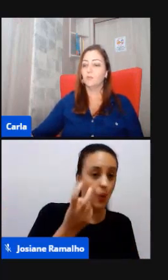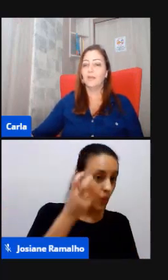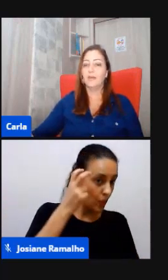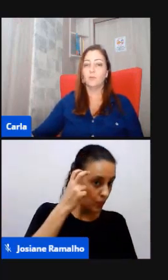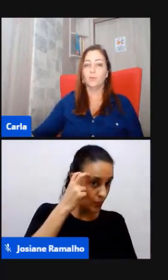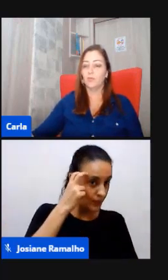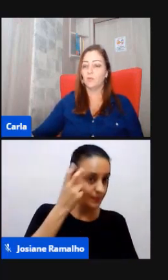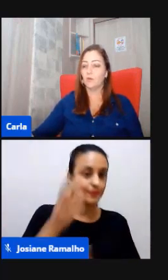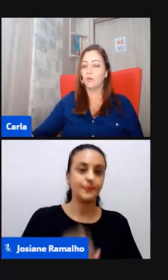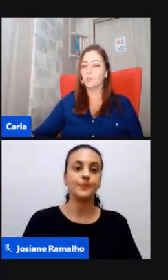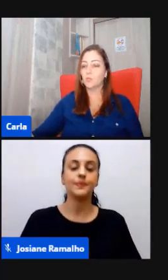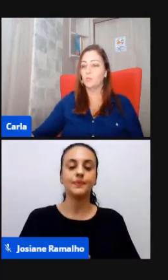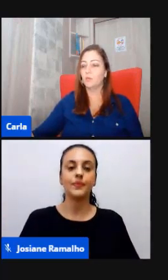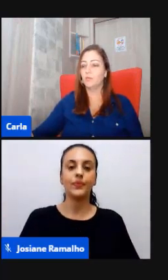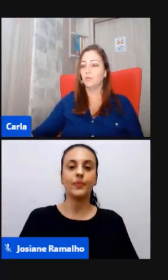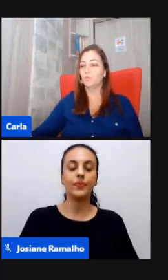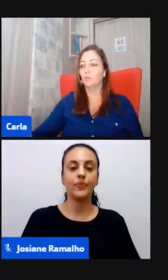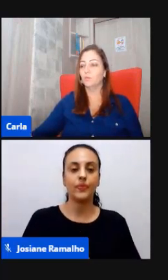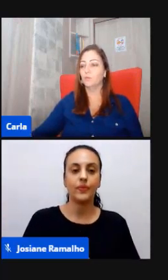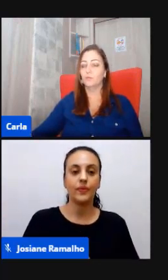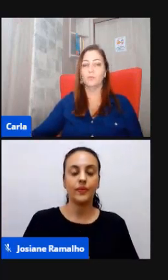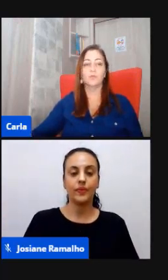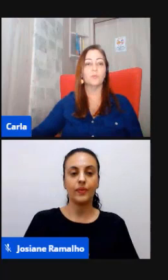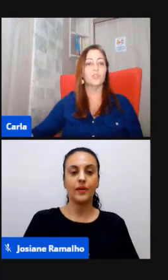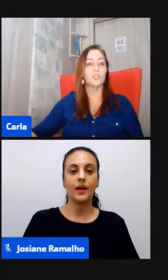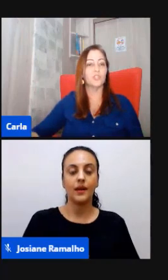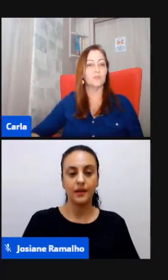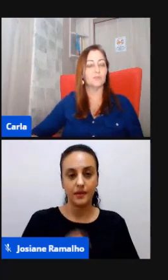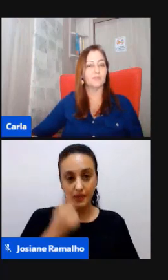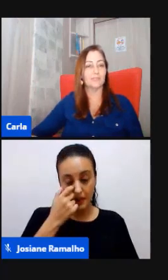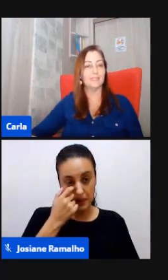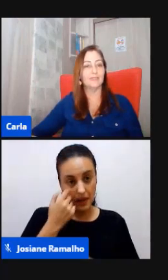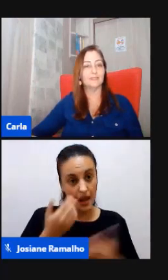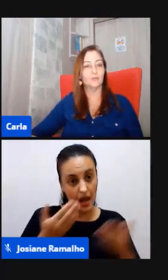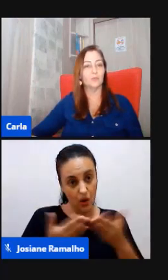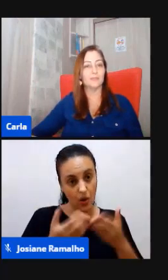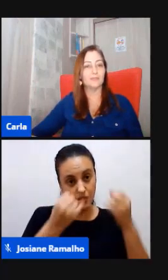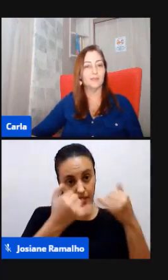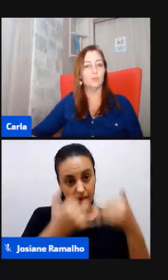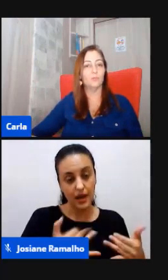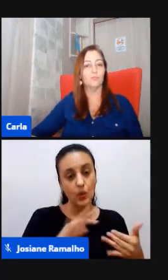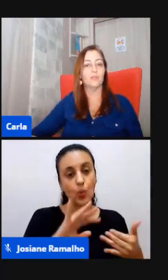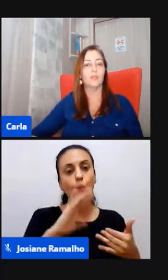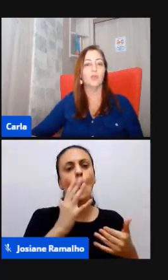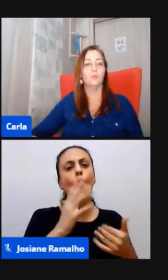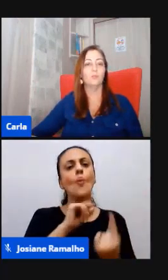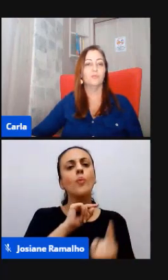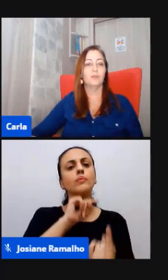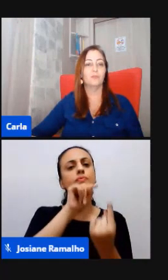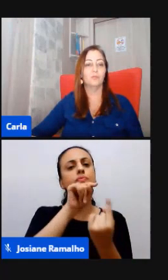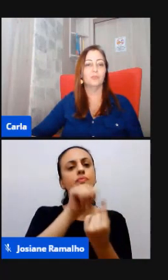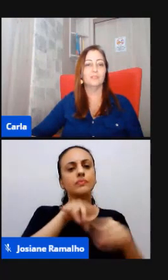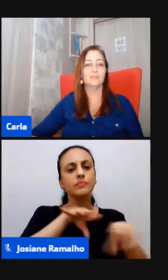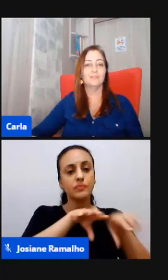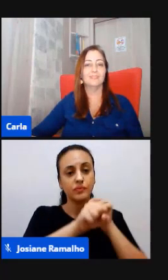Nós vamos falar um pouquinho agora sobre os objetivos dessa formação.